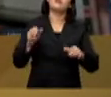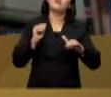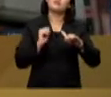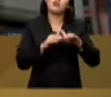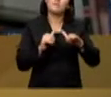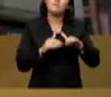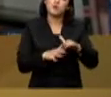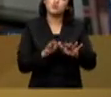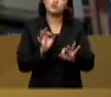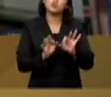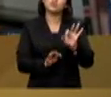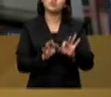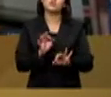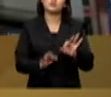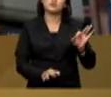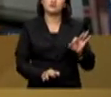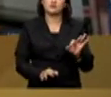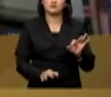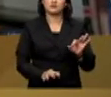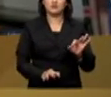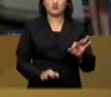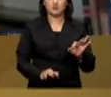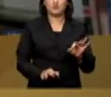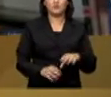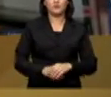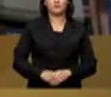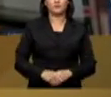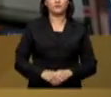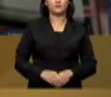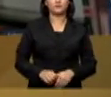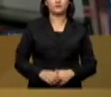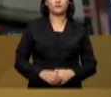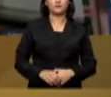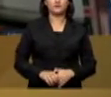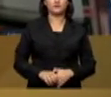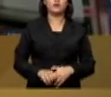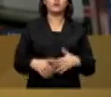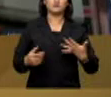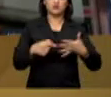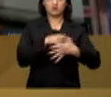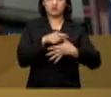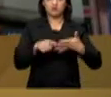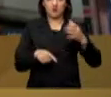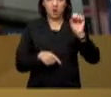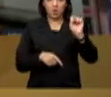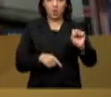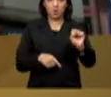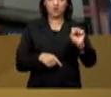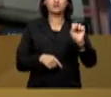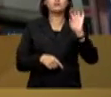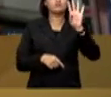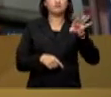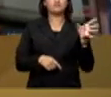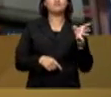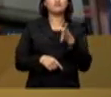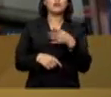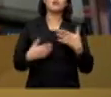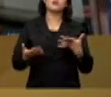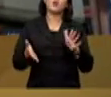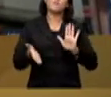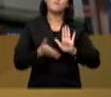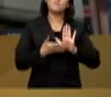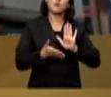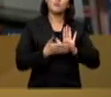judiciais e ou execução de penhora. Colocados os quadros, concluo então que a proposta